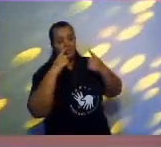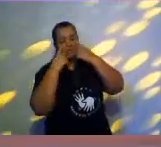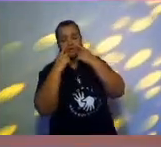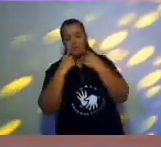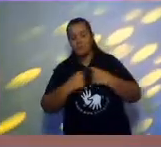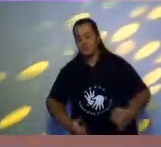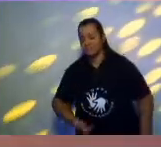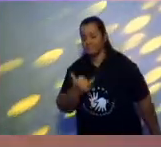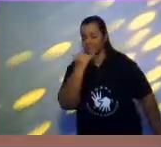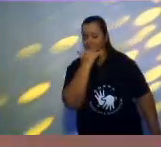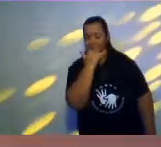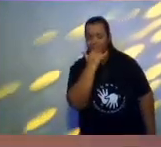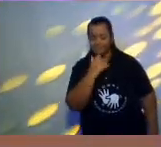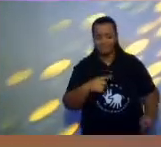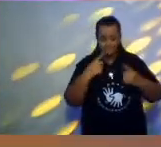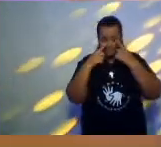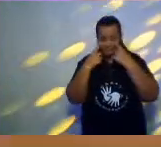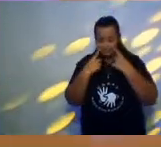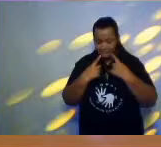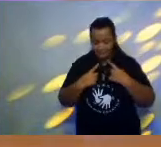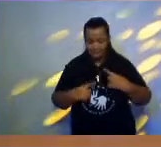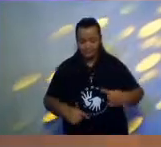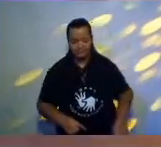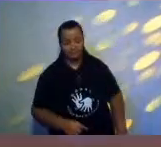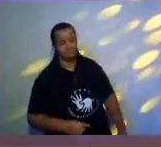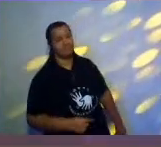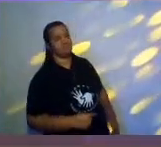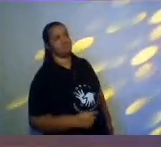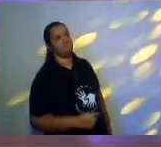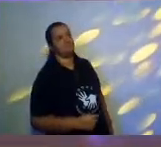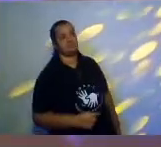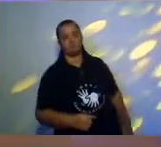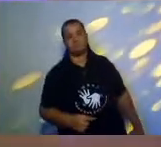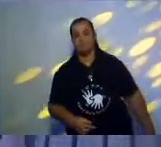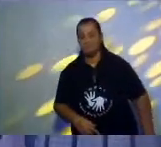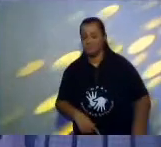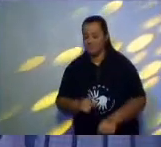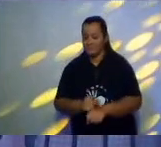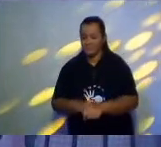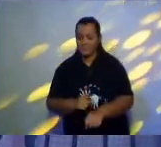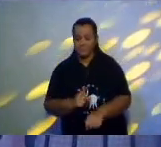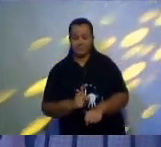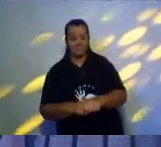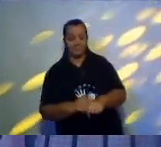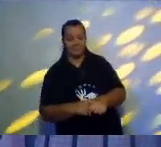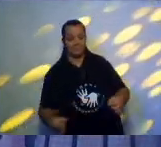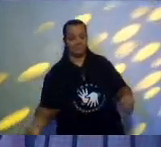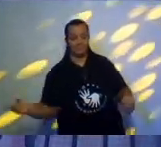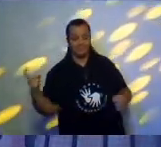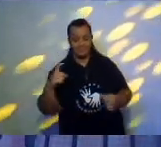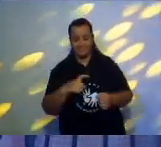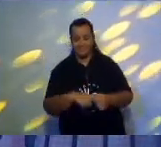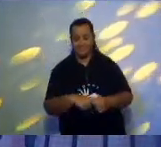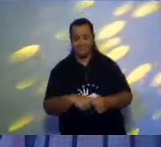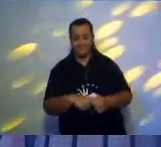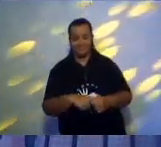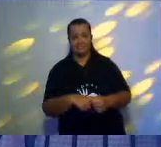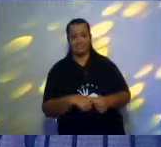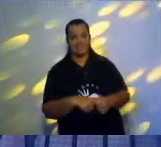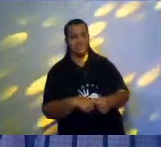Vou chorar, desculpe, mas eu vou chorar. Na hora que você